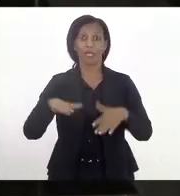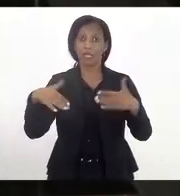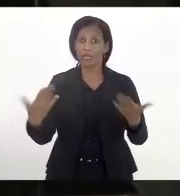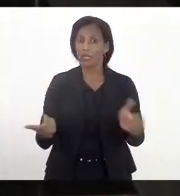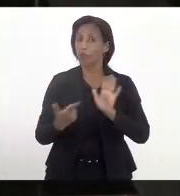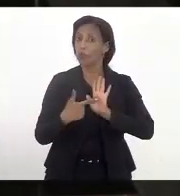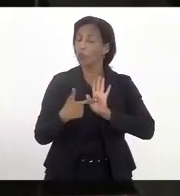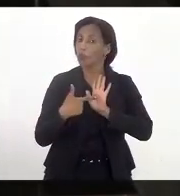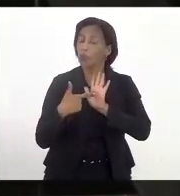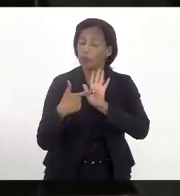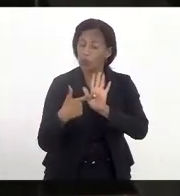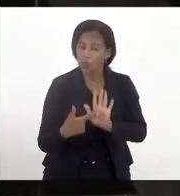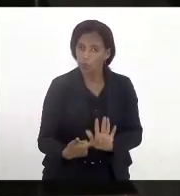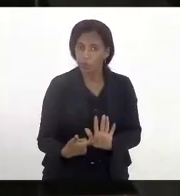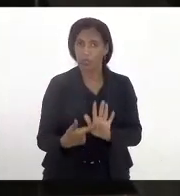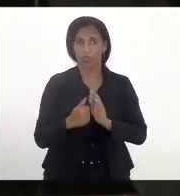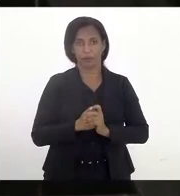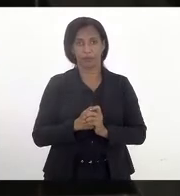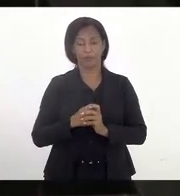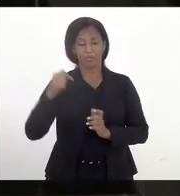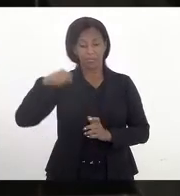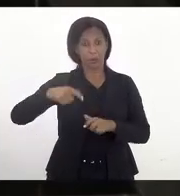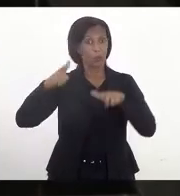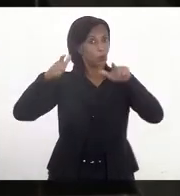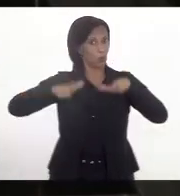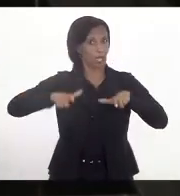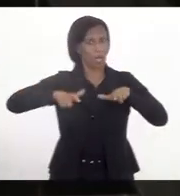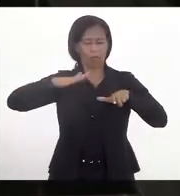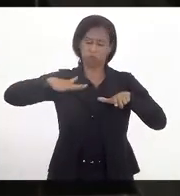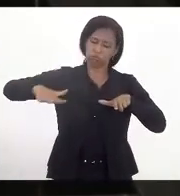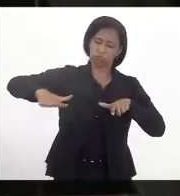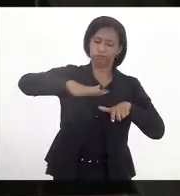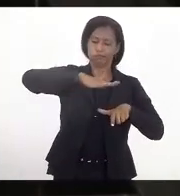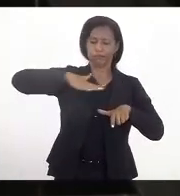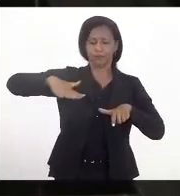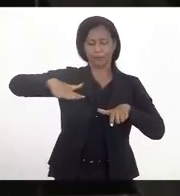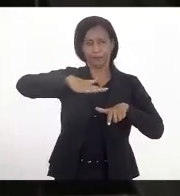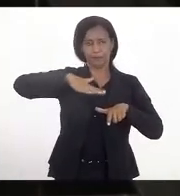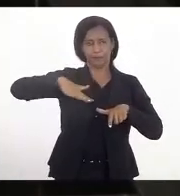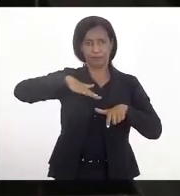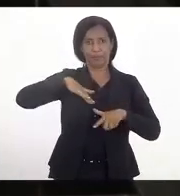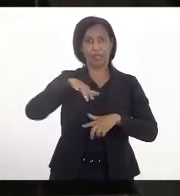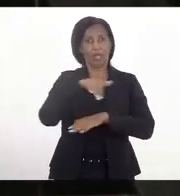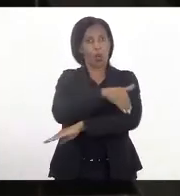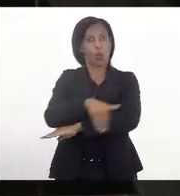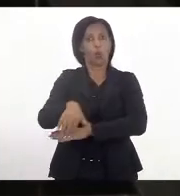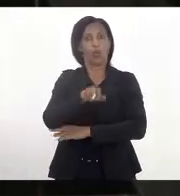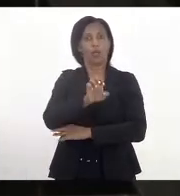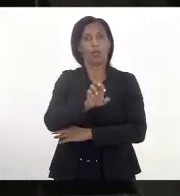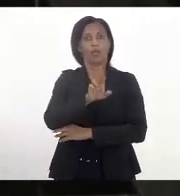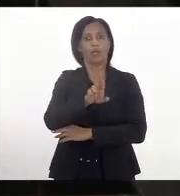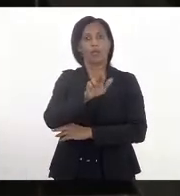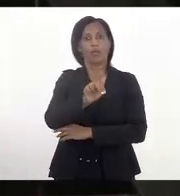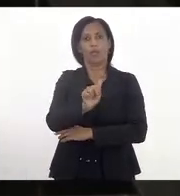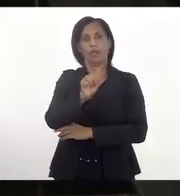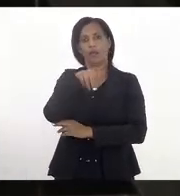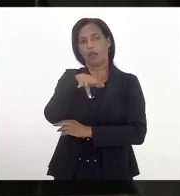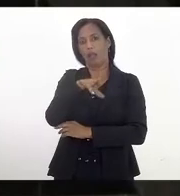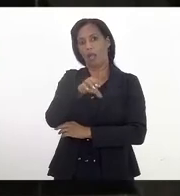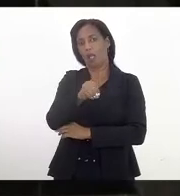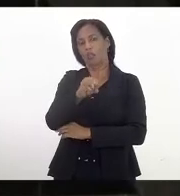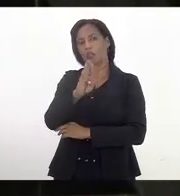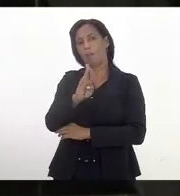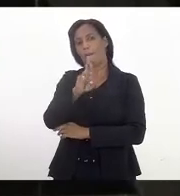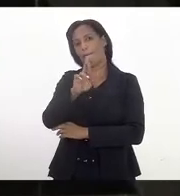mostrando que essa região o Inner armour Braga e também